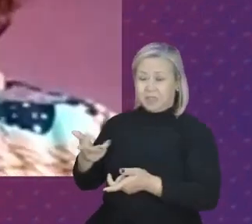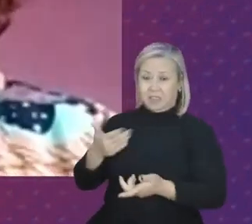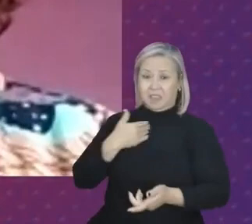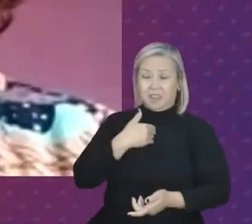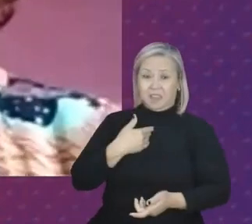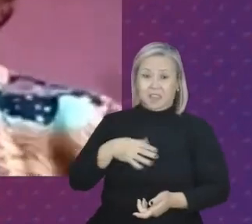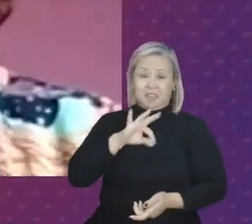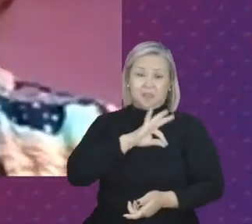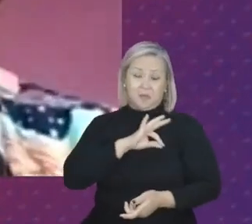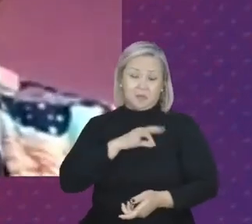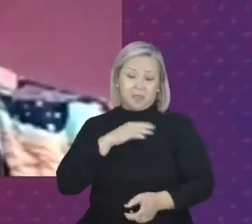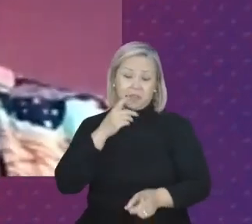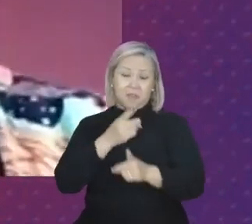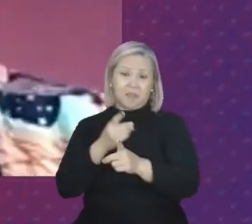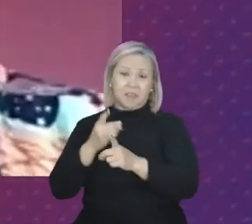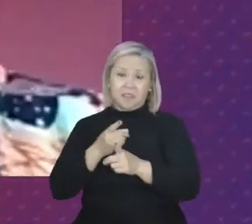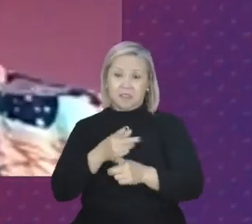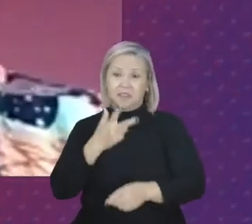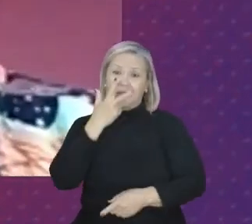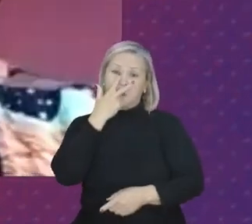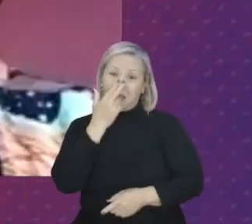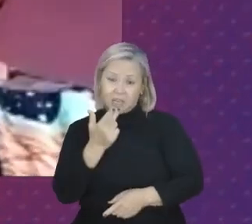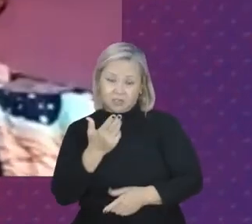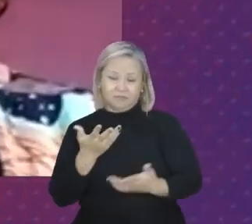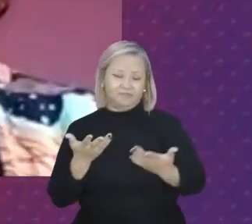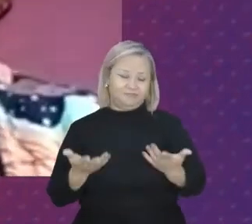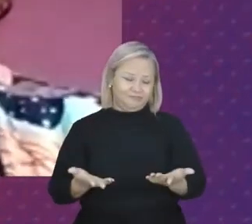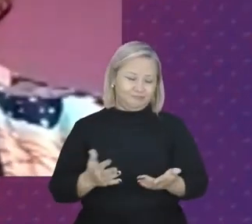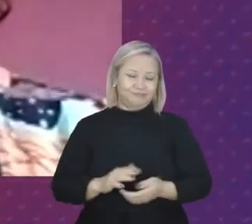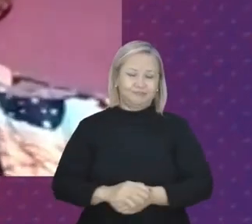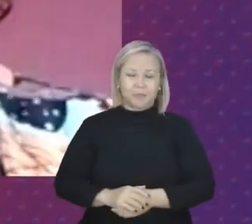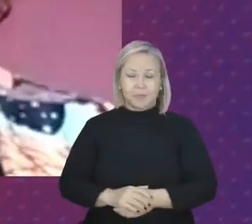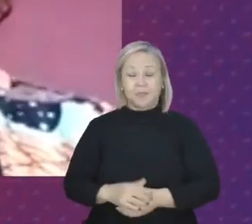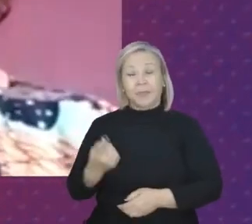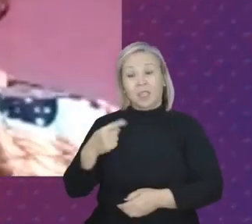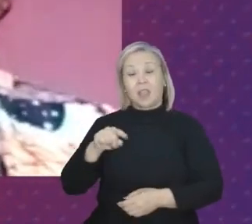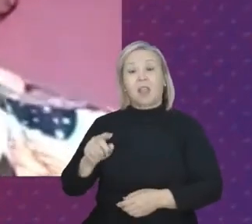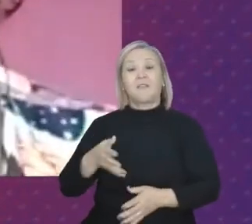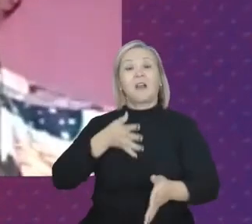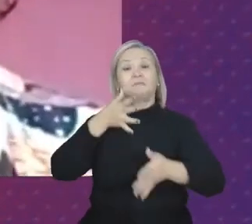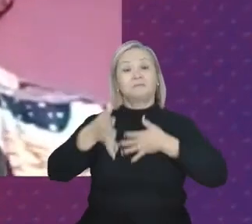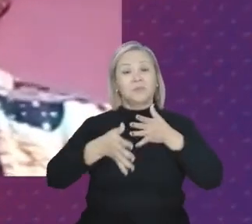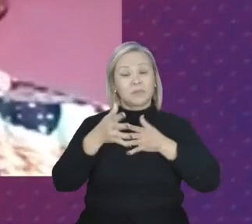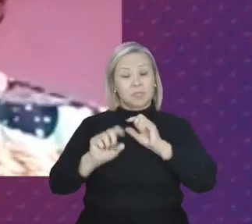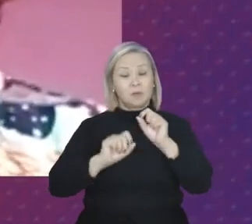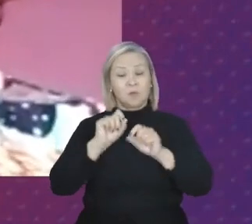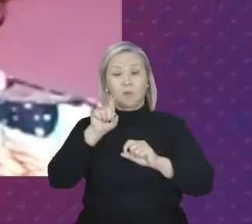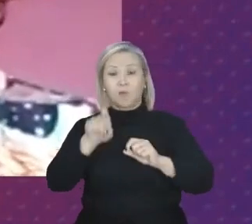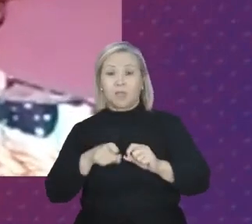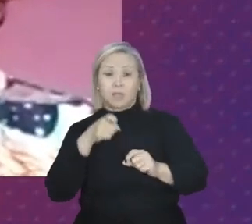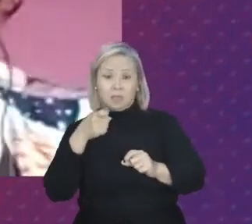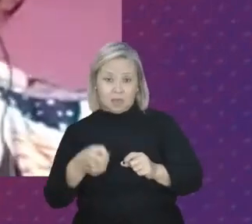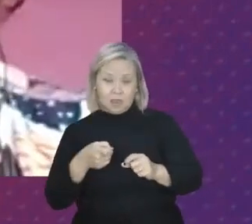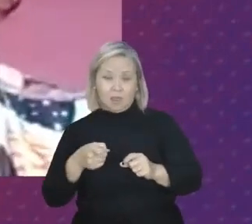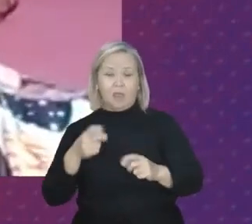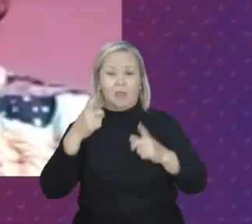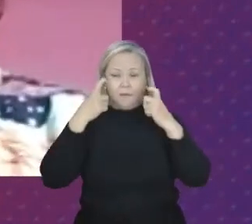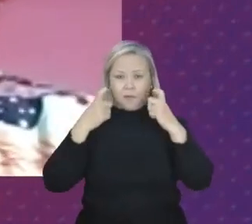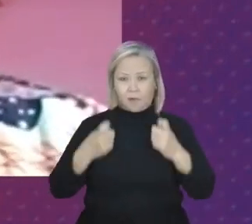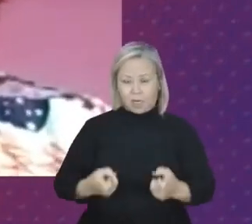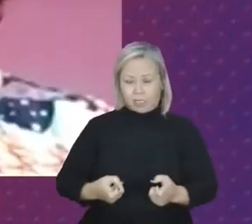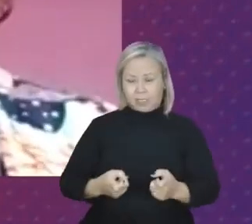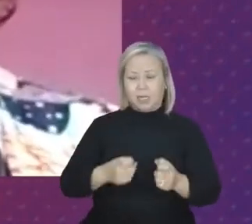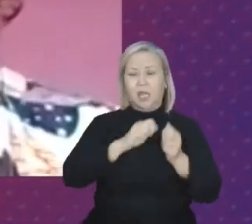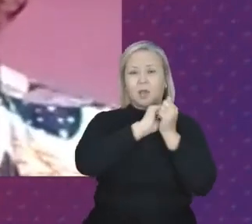que estão atendendo ou julgando, eles acham, mas ela vai ali dizer o que é a violência doméstica e familiar e como ela